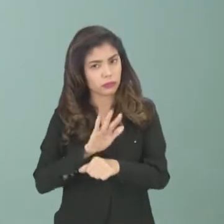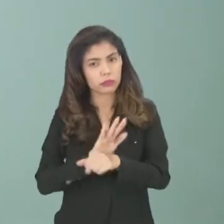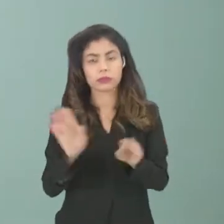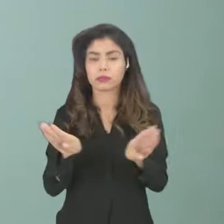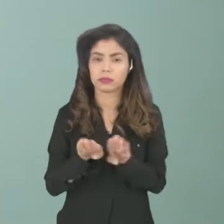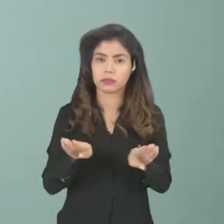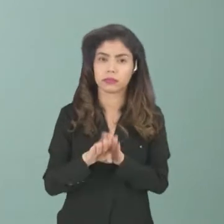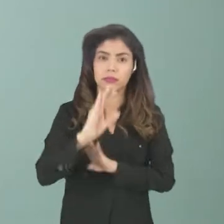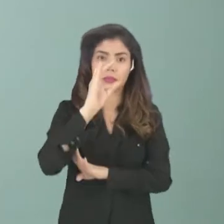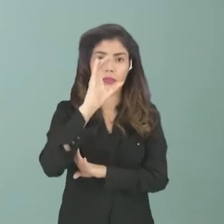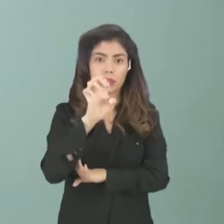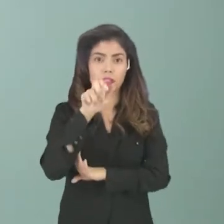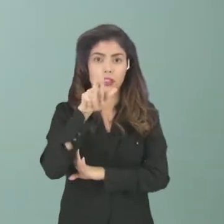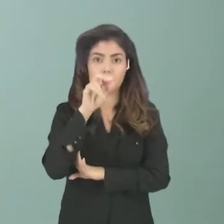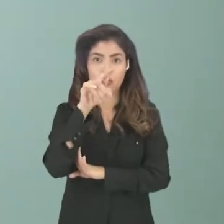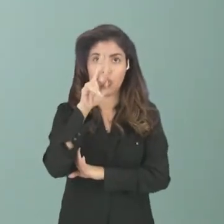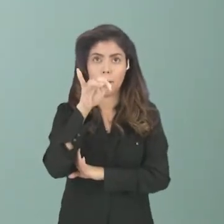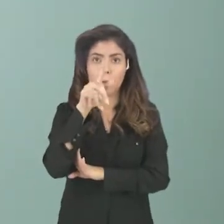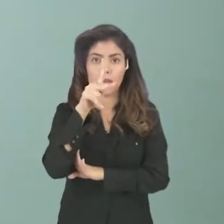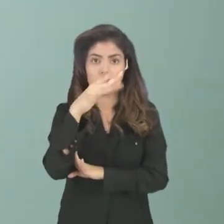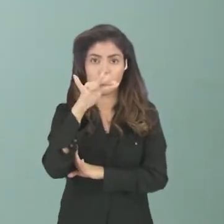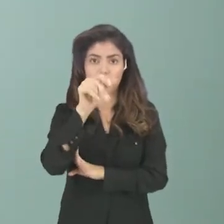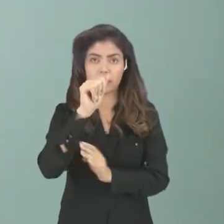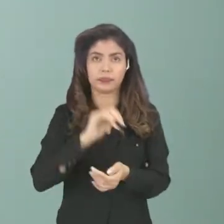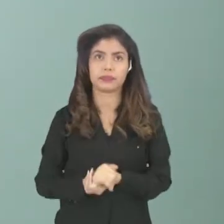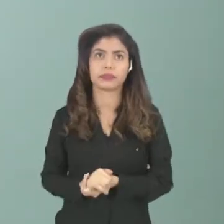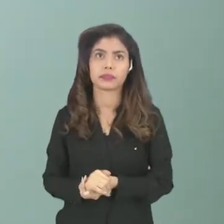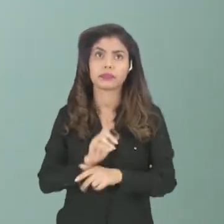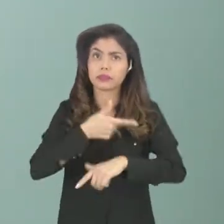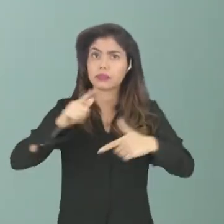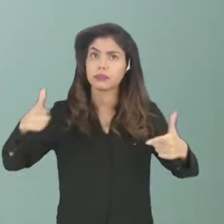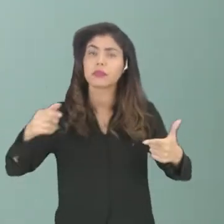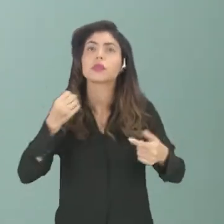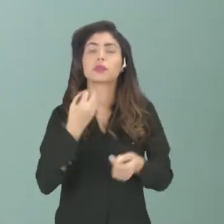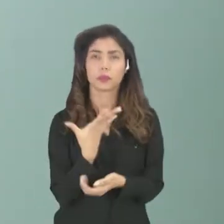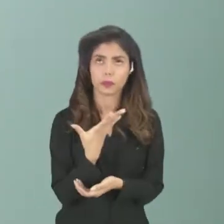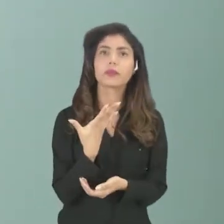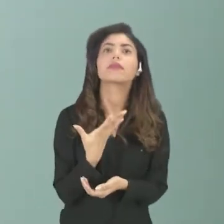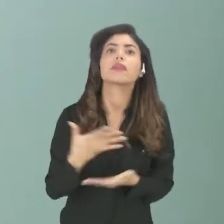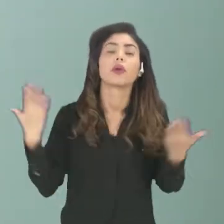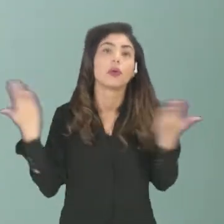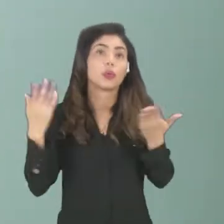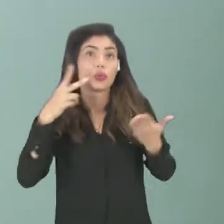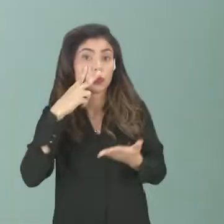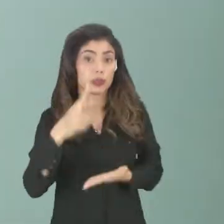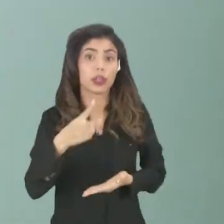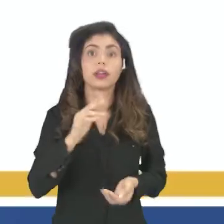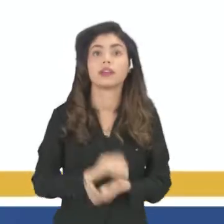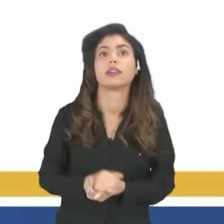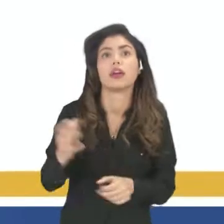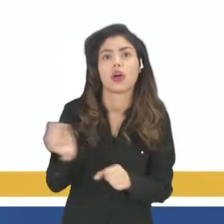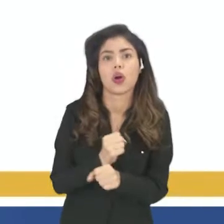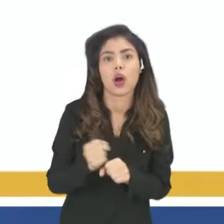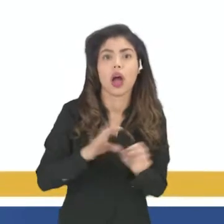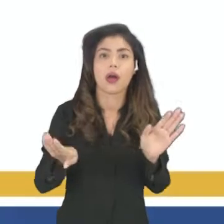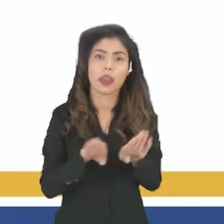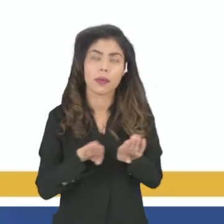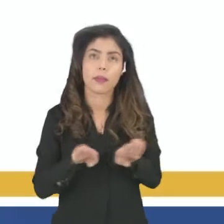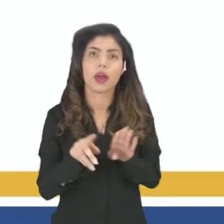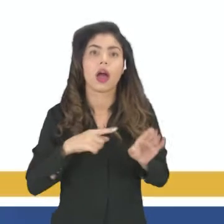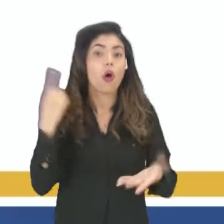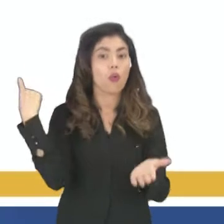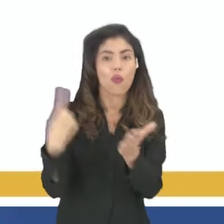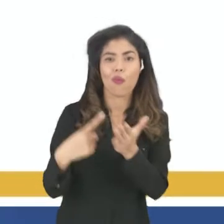enciclopédia, ele foi um dos enciclopedistas. Mas a grande obra que a gente vai ver hoje, que é a filosofia política dele, é o